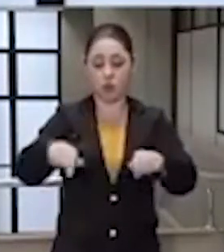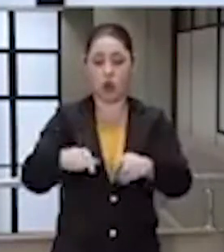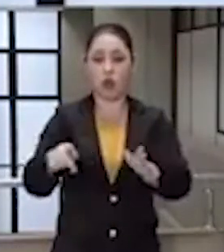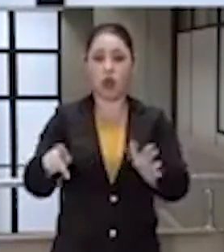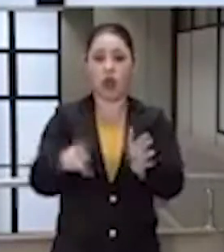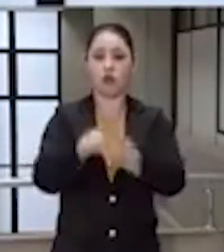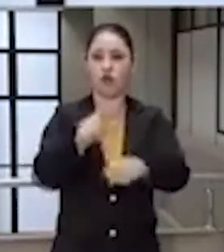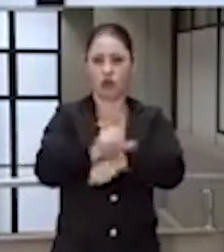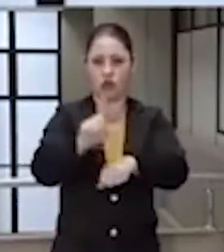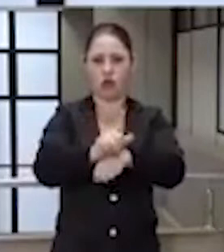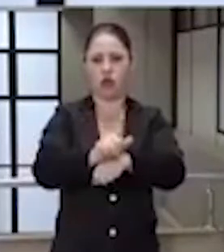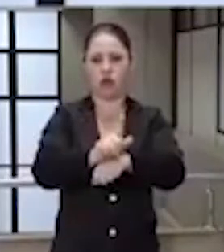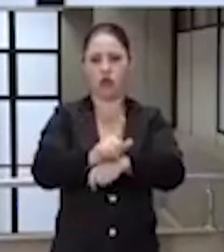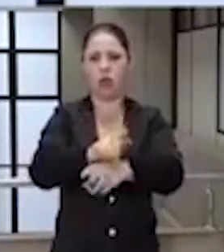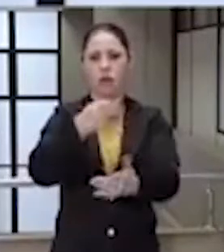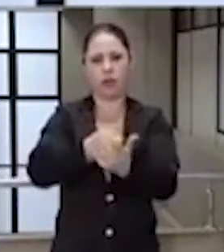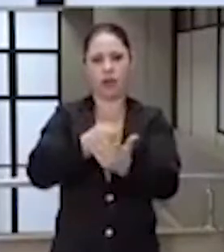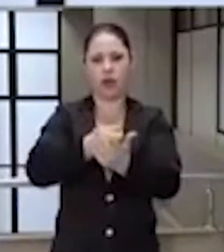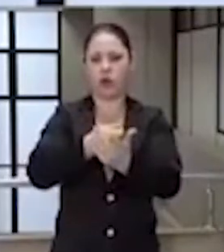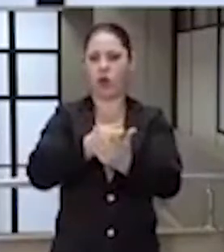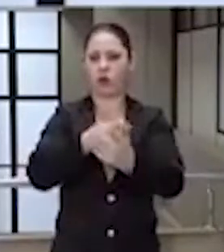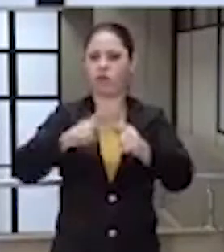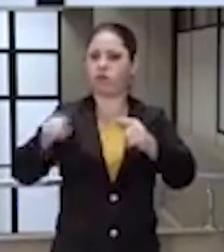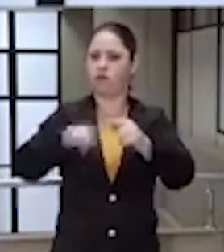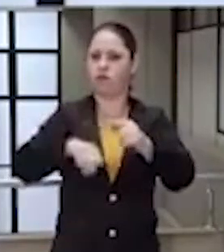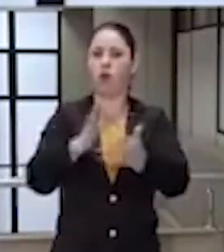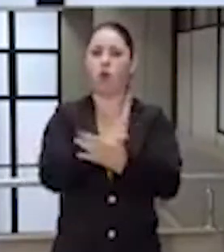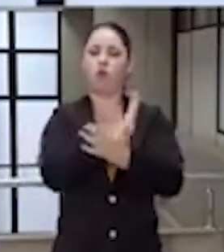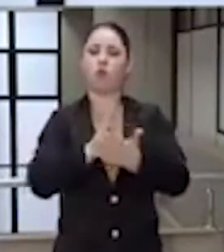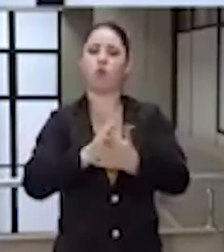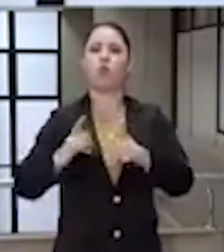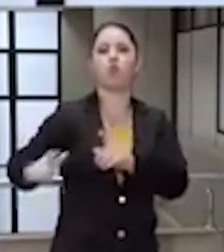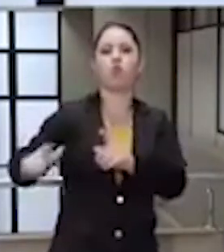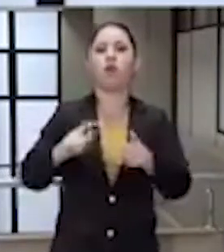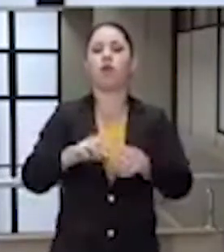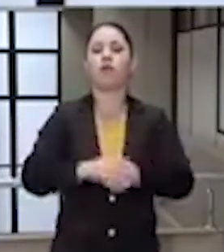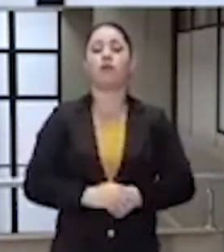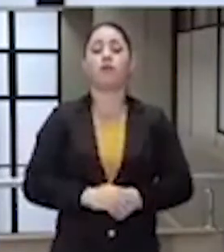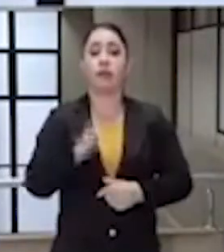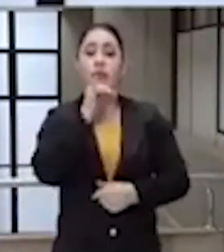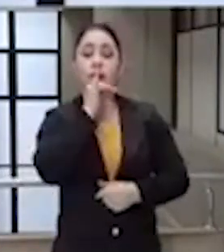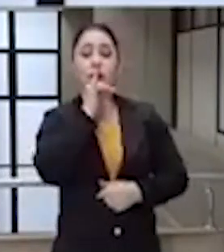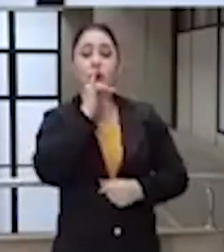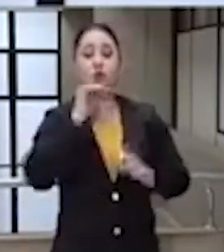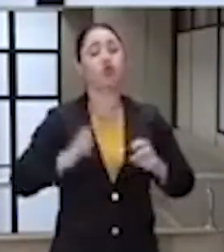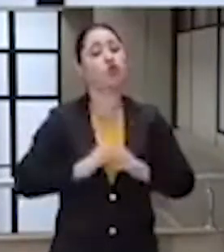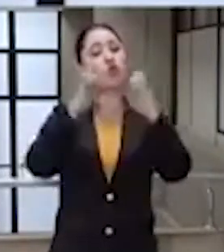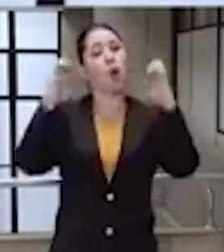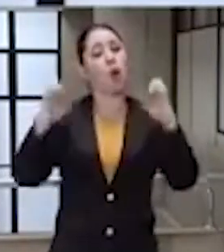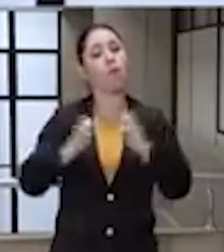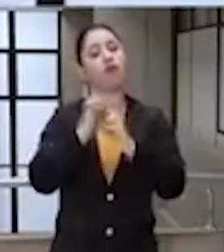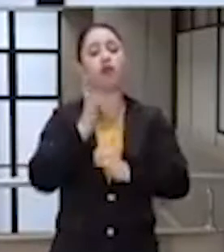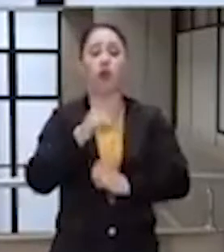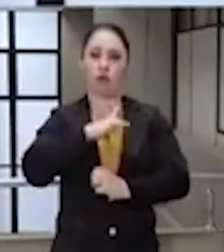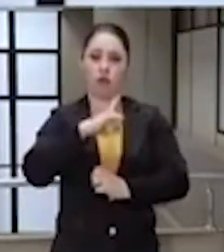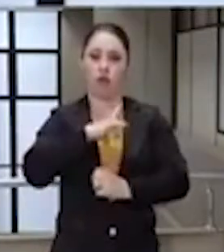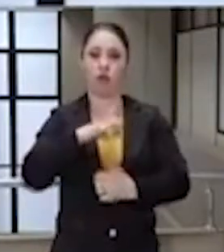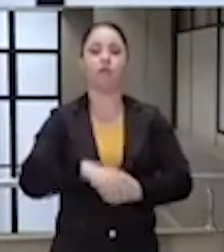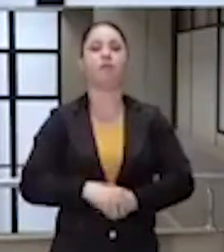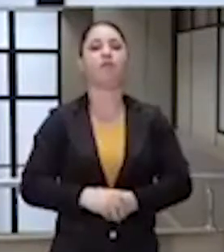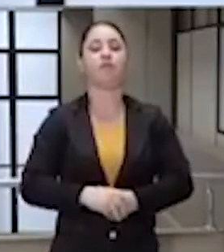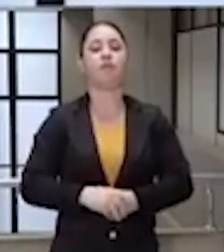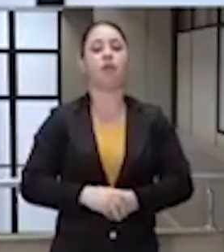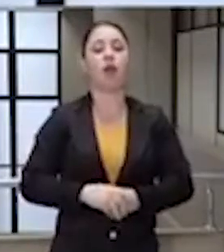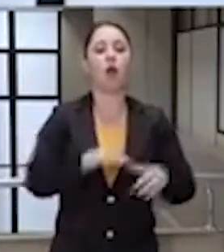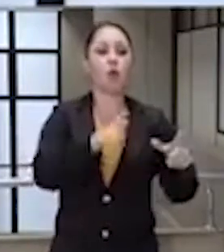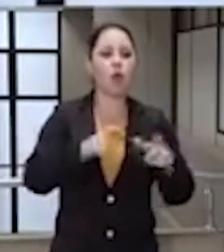de ser obrigatória a instalação em alguns lugares, né? Porque, por exemplo, shoppings já possuem essa estrutura.